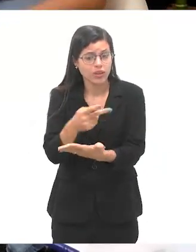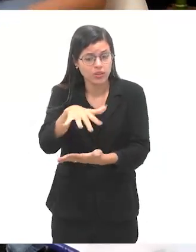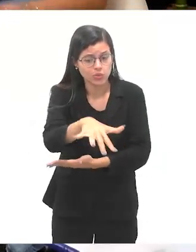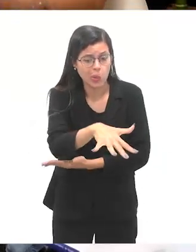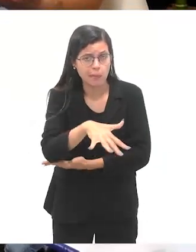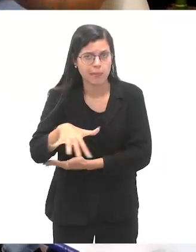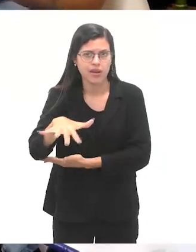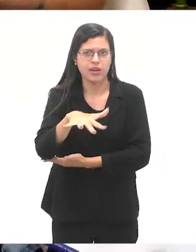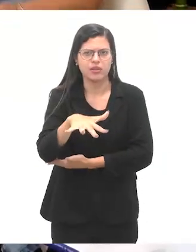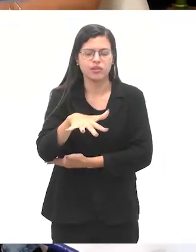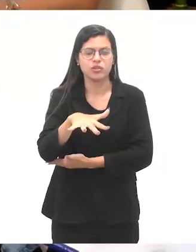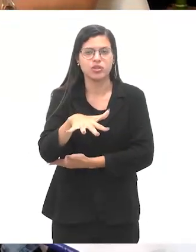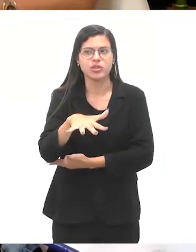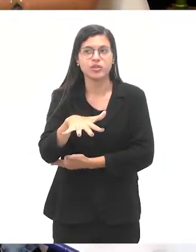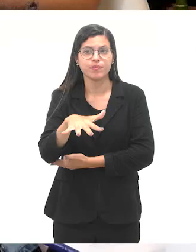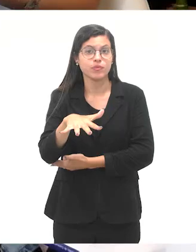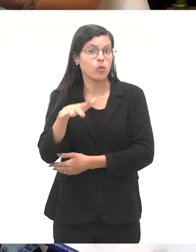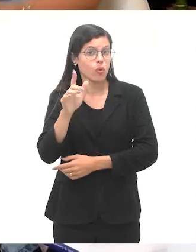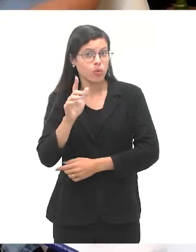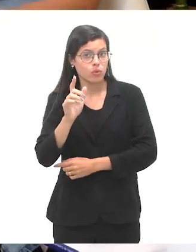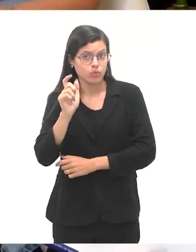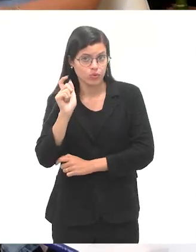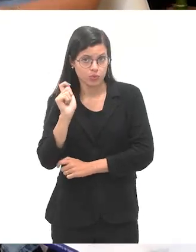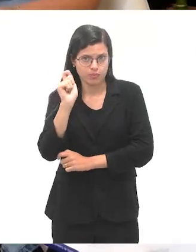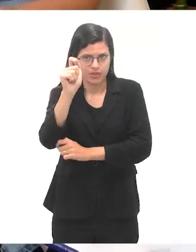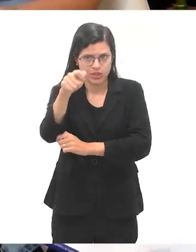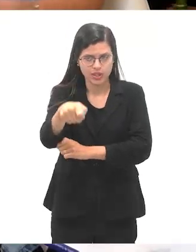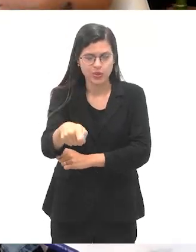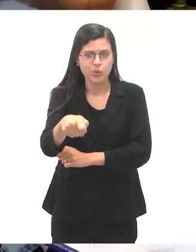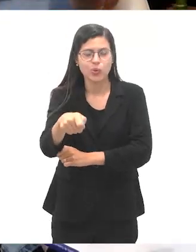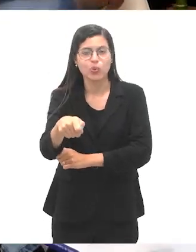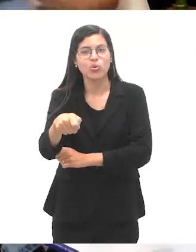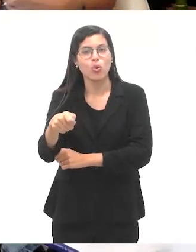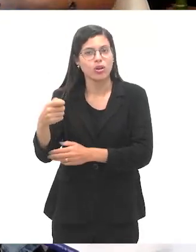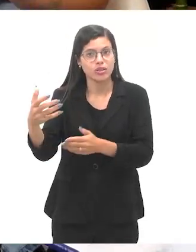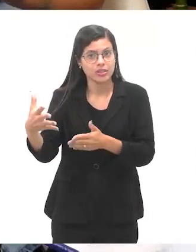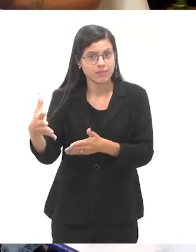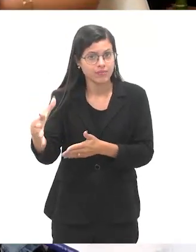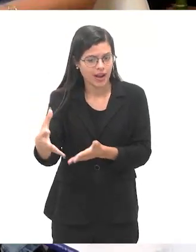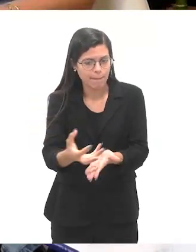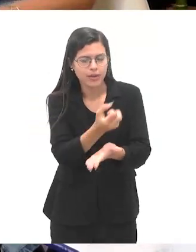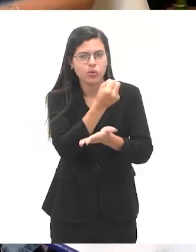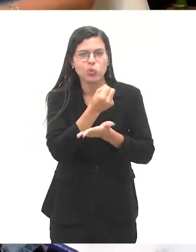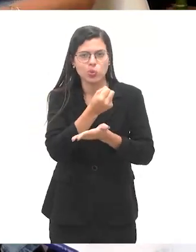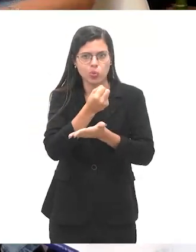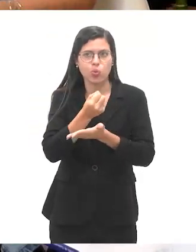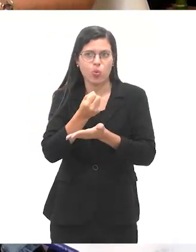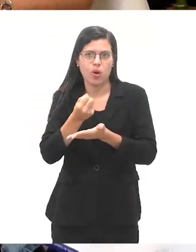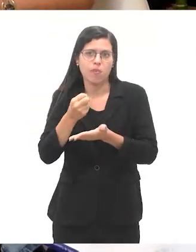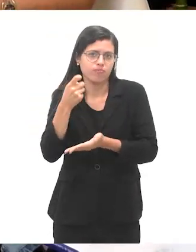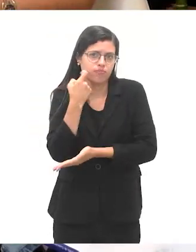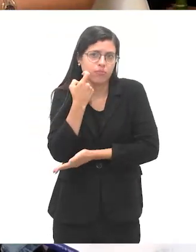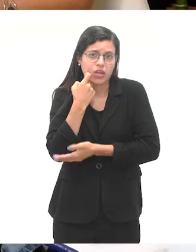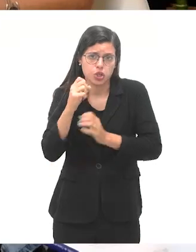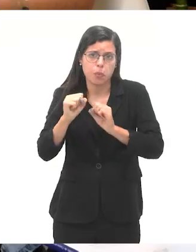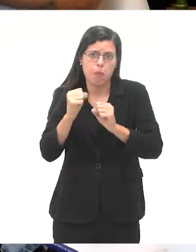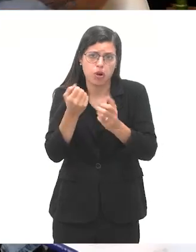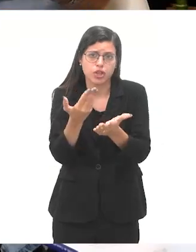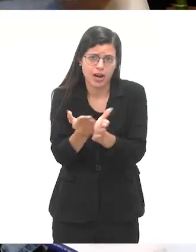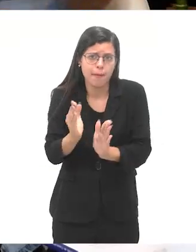Na verdade, por que eu estou falando isso? Os pescadores artesanais, eles capturam eventualmente espécies